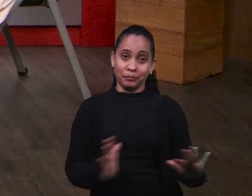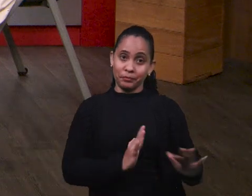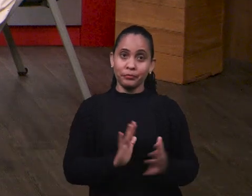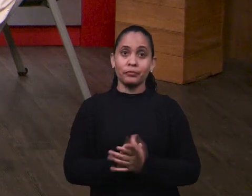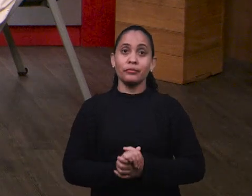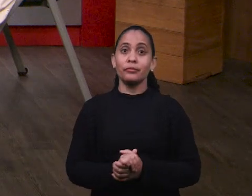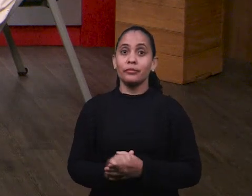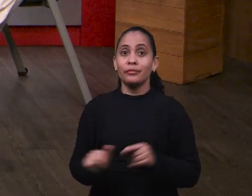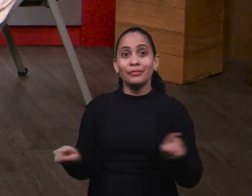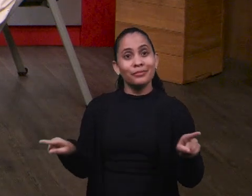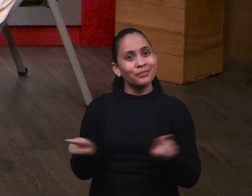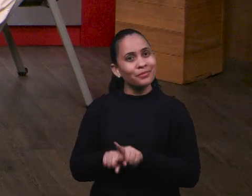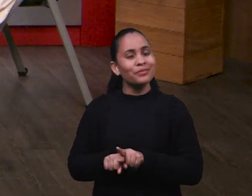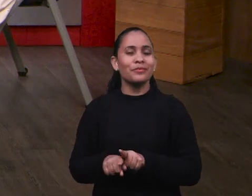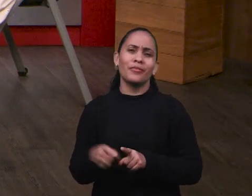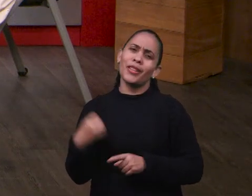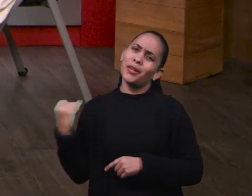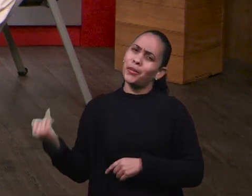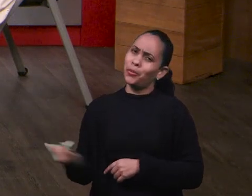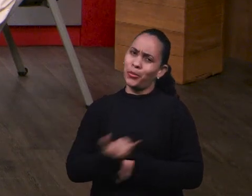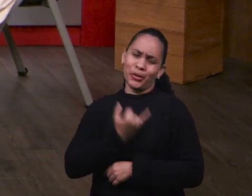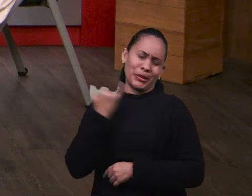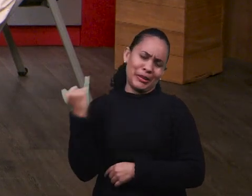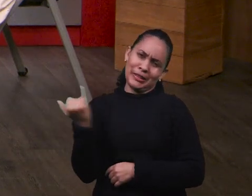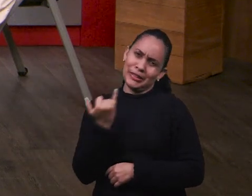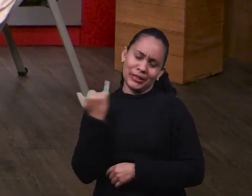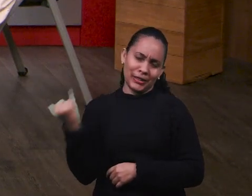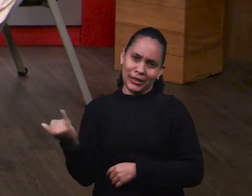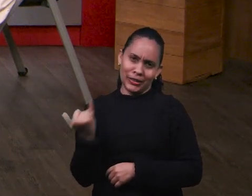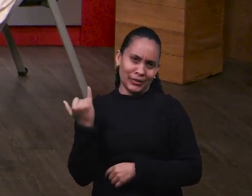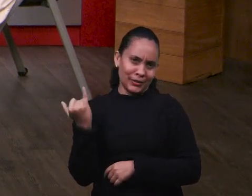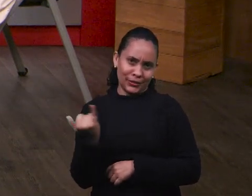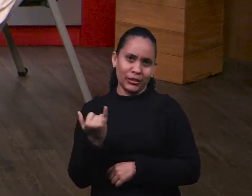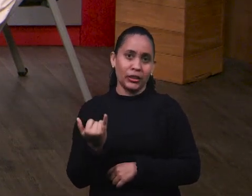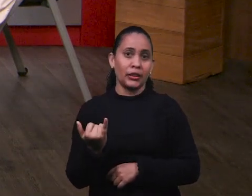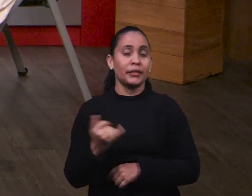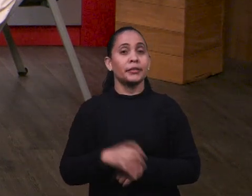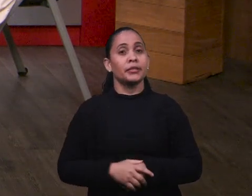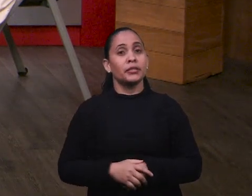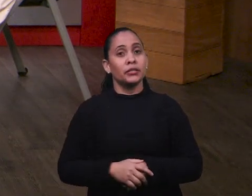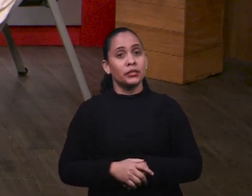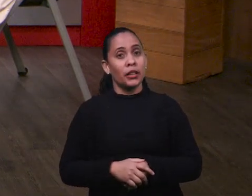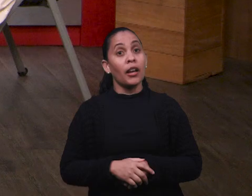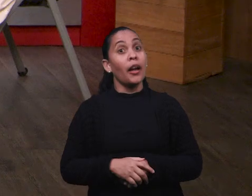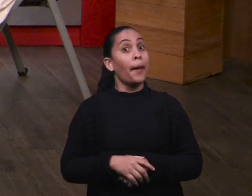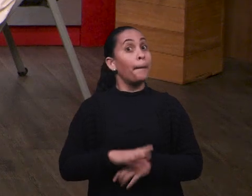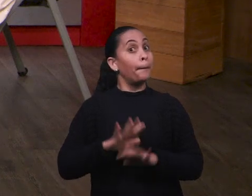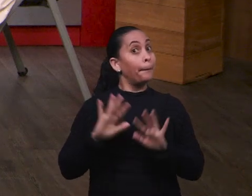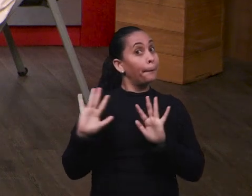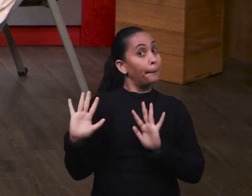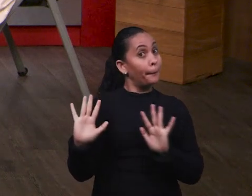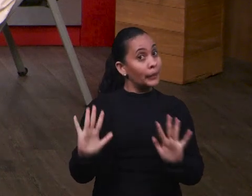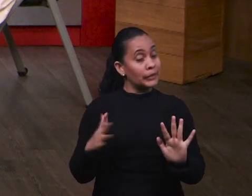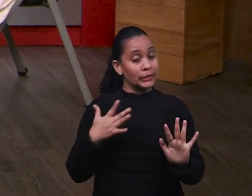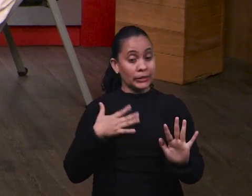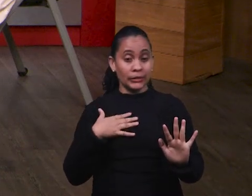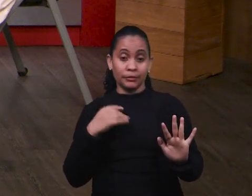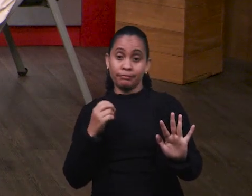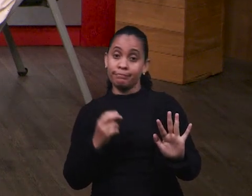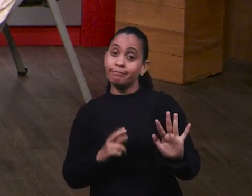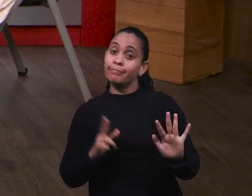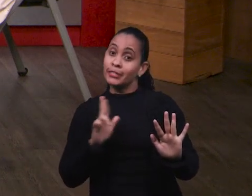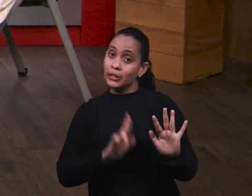O uso dos análogos... São maravilhosos. Ele é maravilhoso, desde que bem usado, né? Tenha o manejo